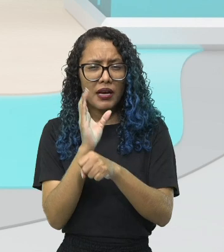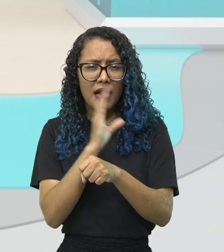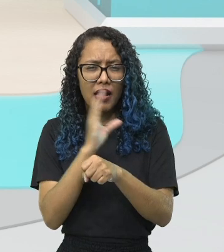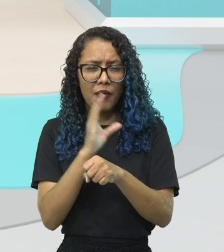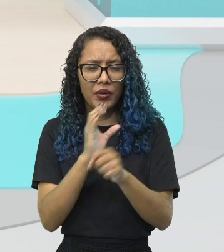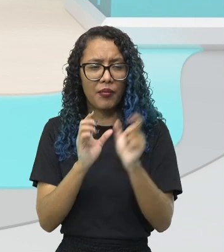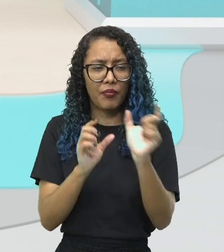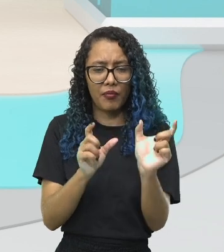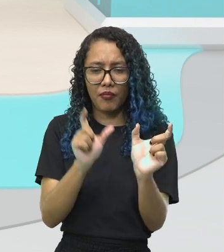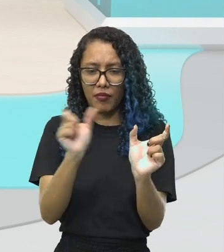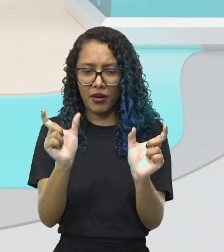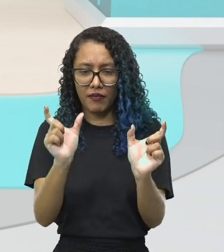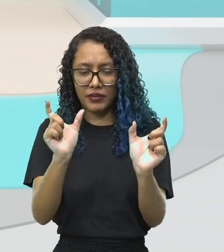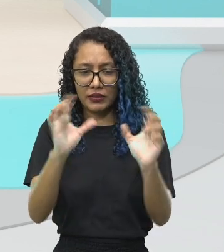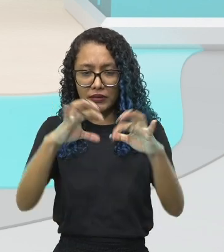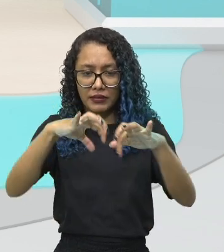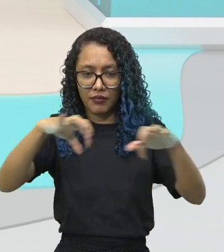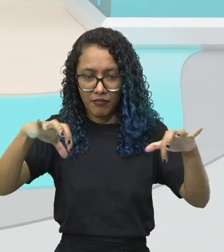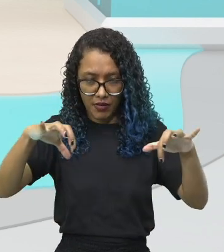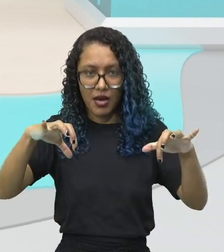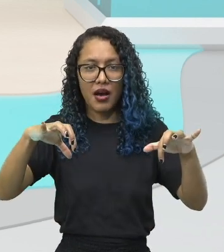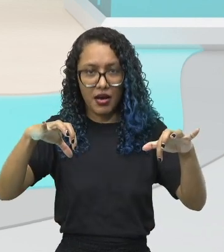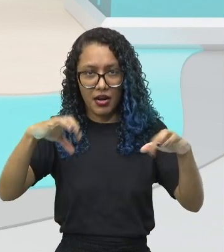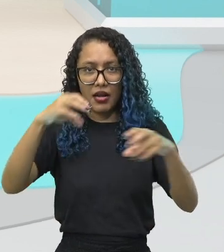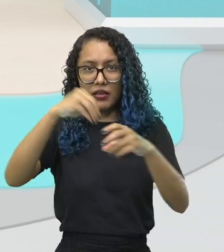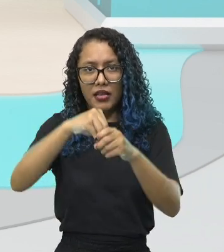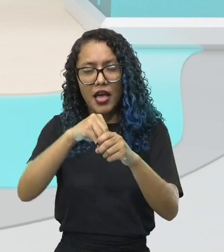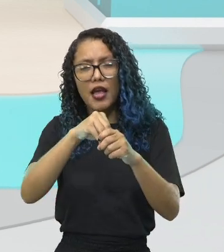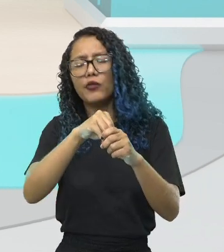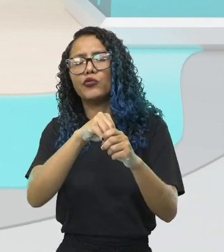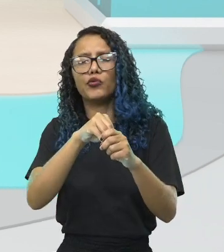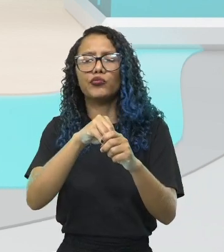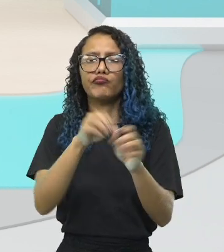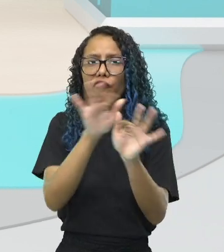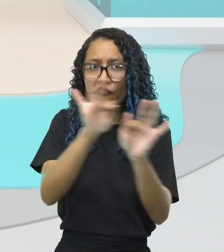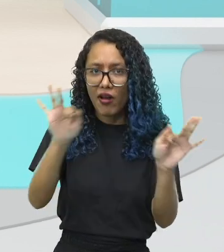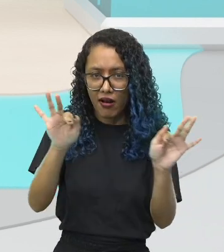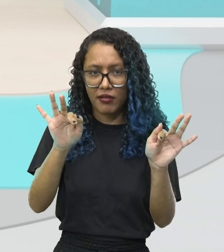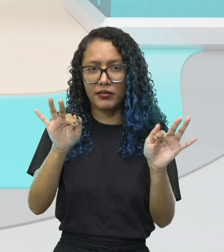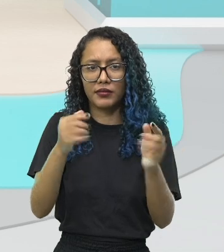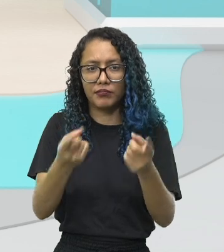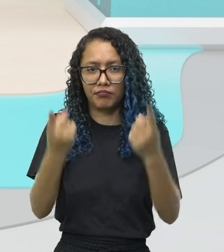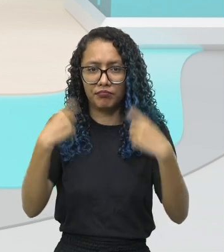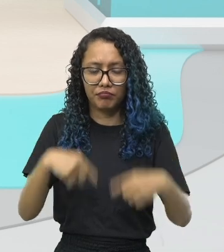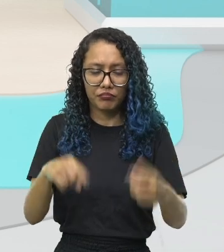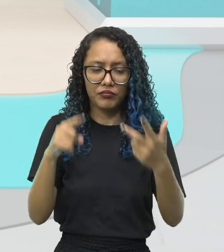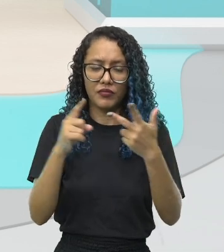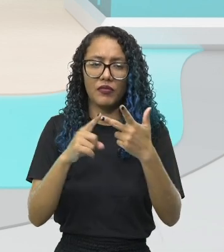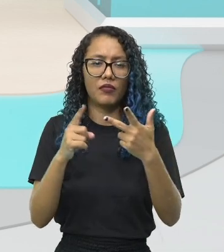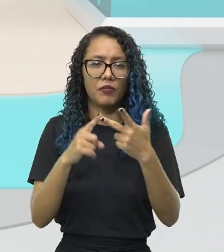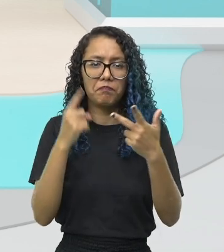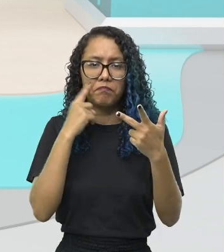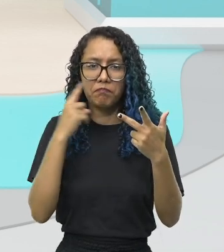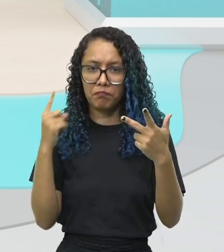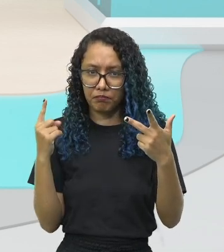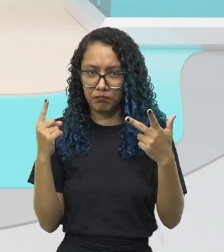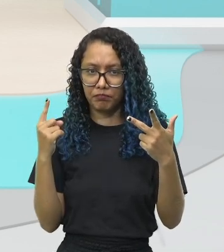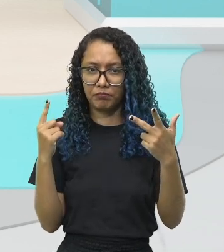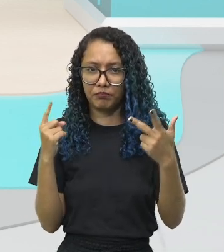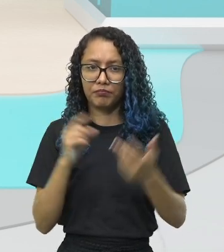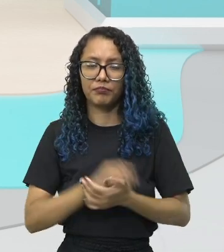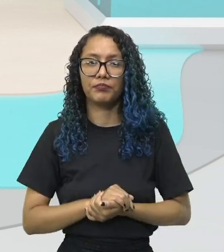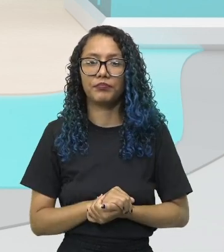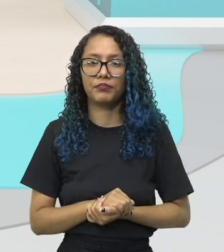as palavras em uma enumeração. Terceiro ponto que eu trago para vocês, quem